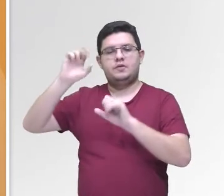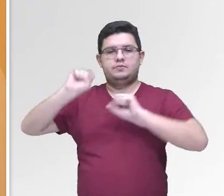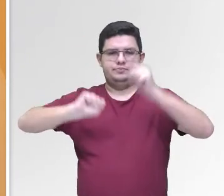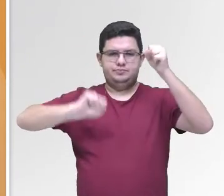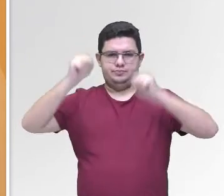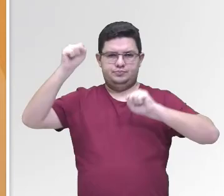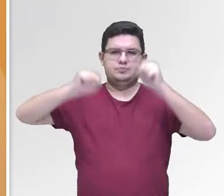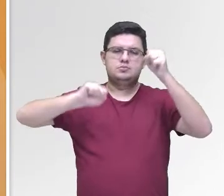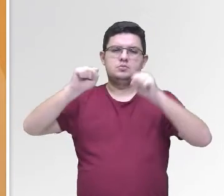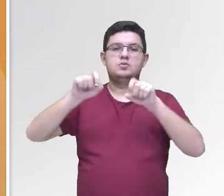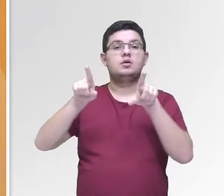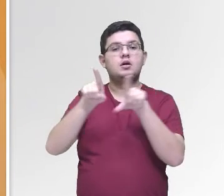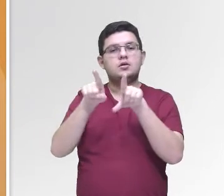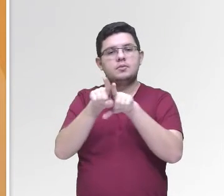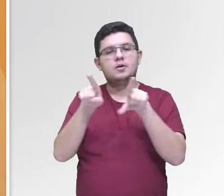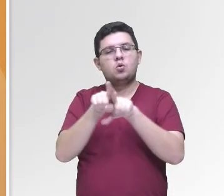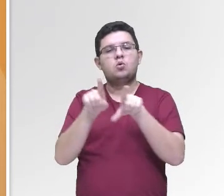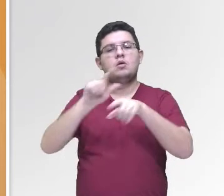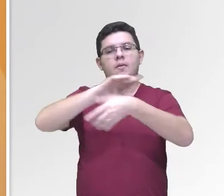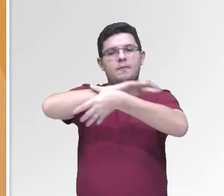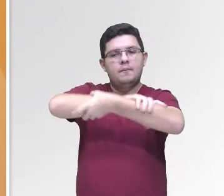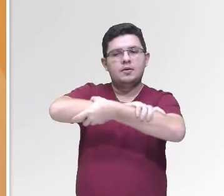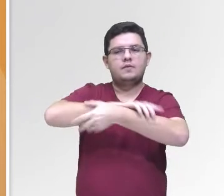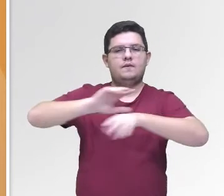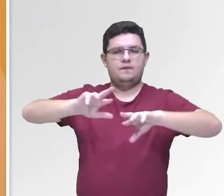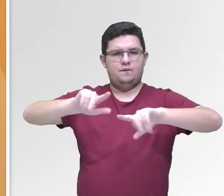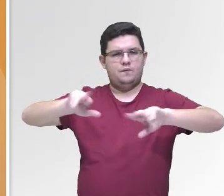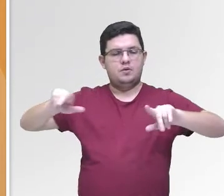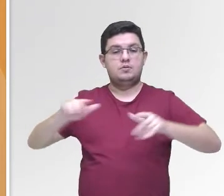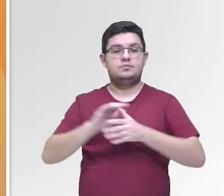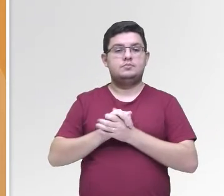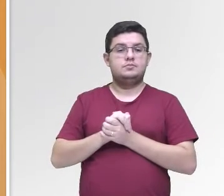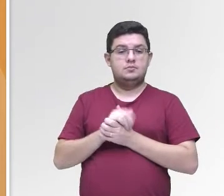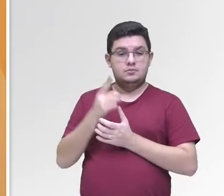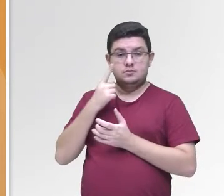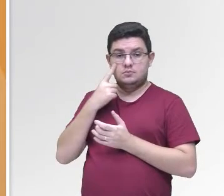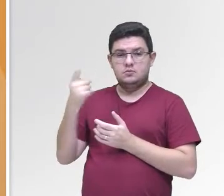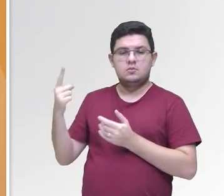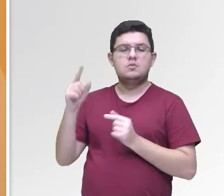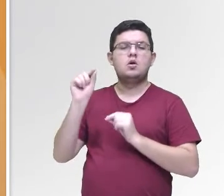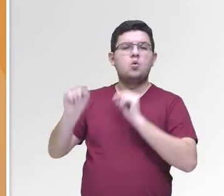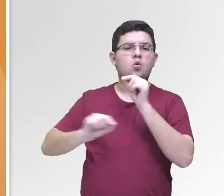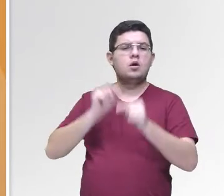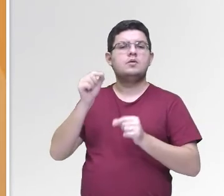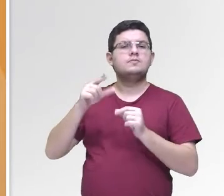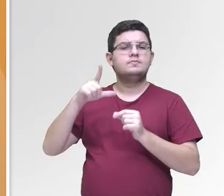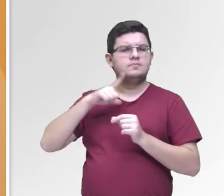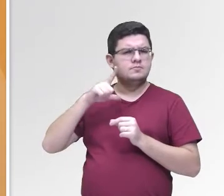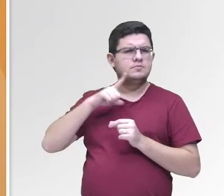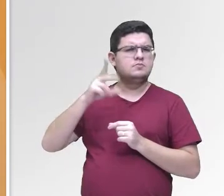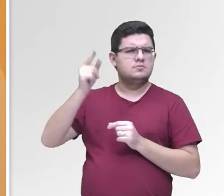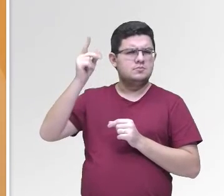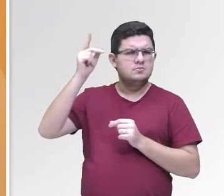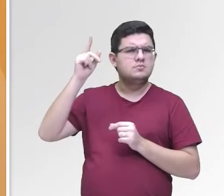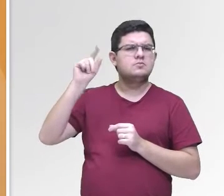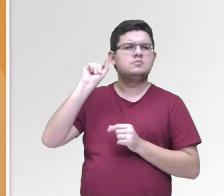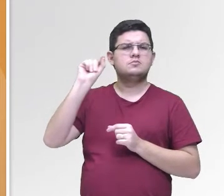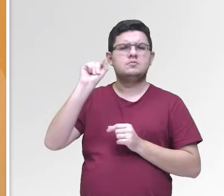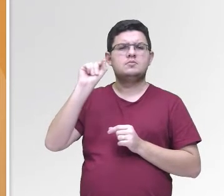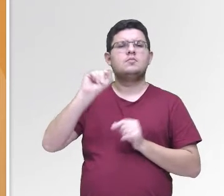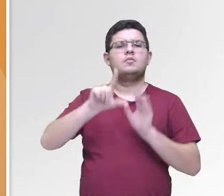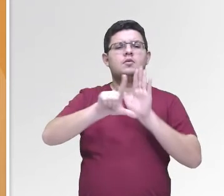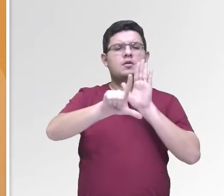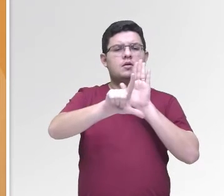os sócios, tá? Seguindo essa lógica, né, existia nessa época a